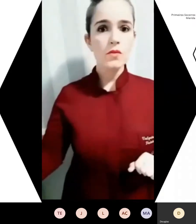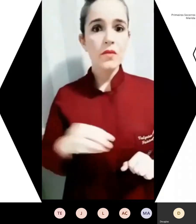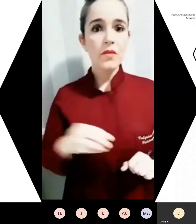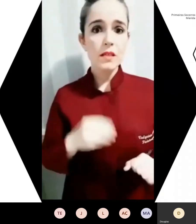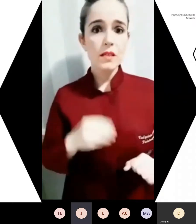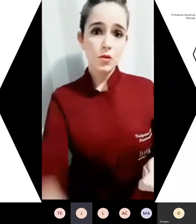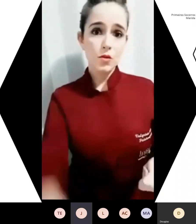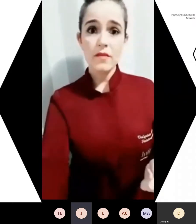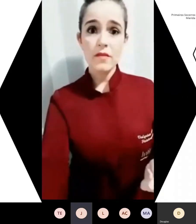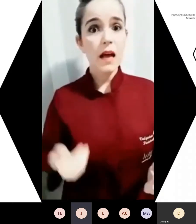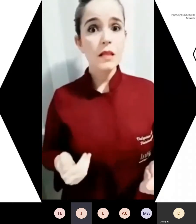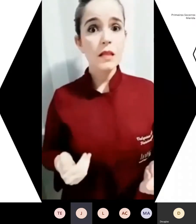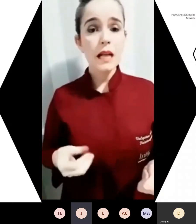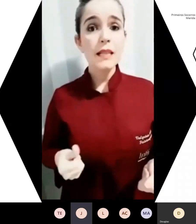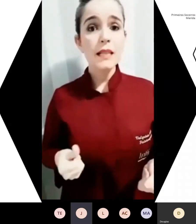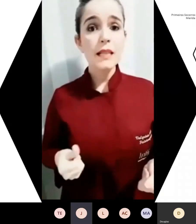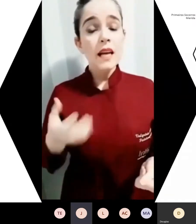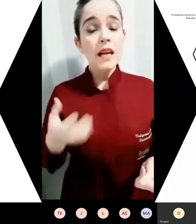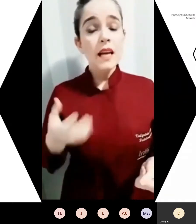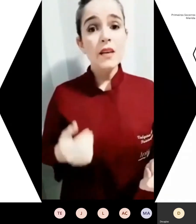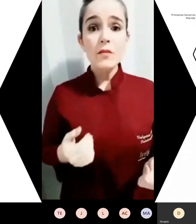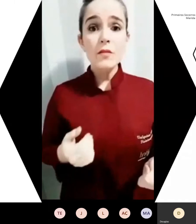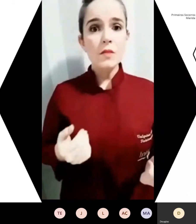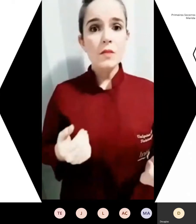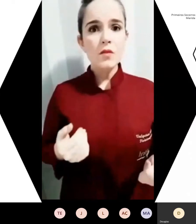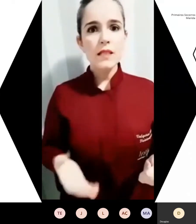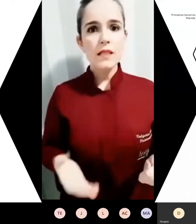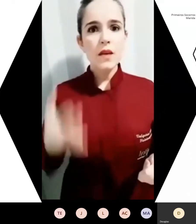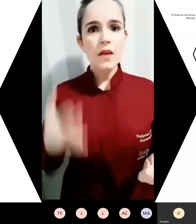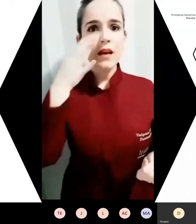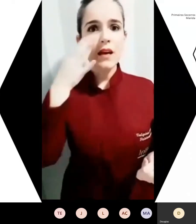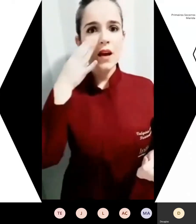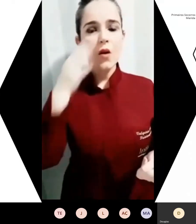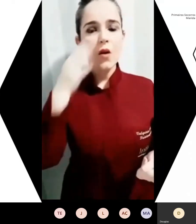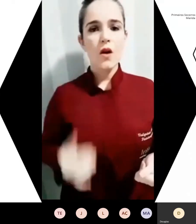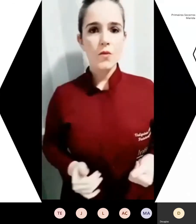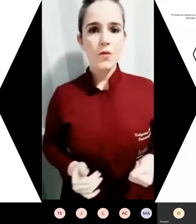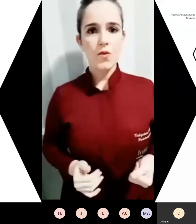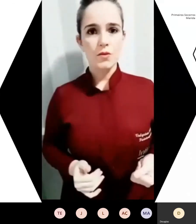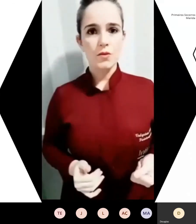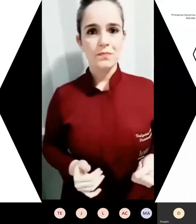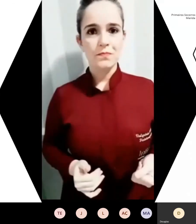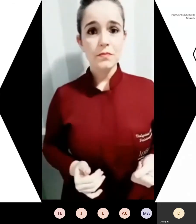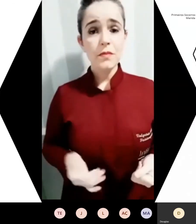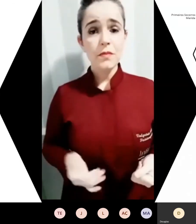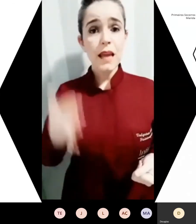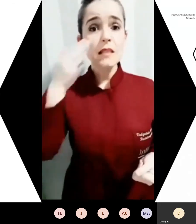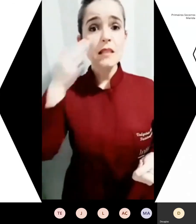tocar em alguma superfície, essa superfície está contaminada e muitas pessoas fazem o quê? Colocam a mão no